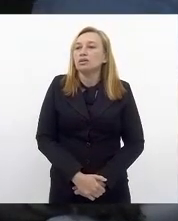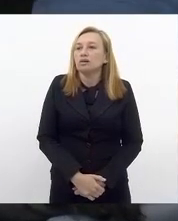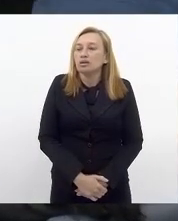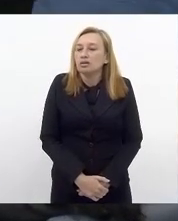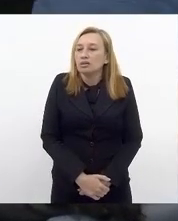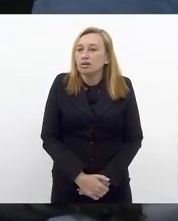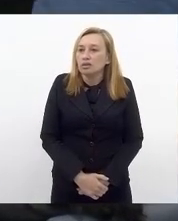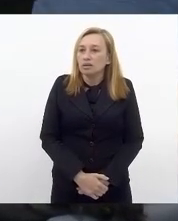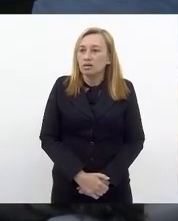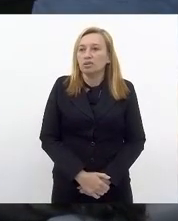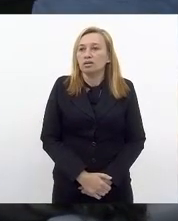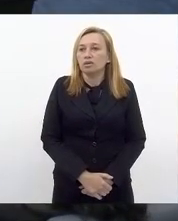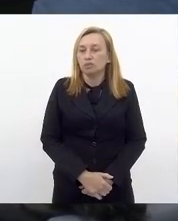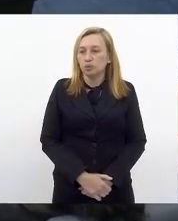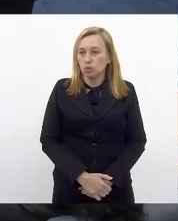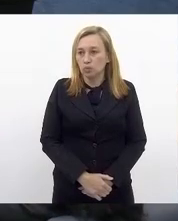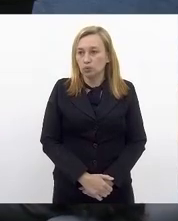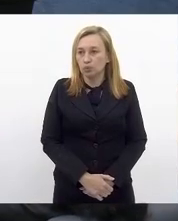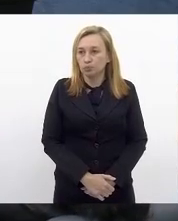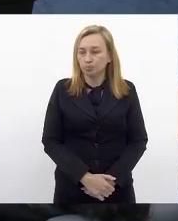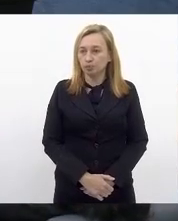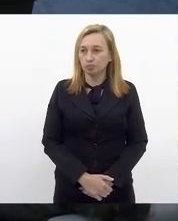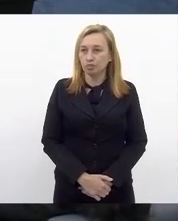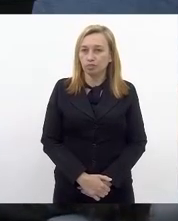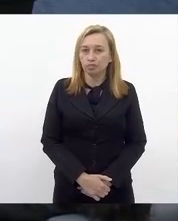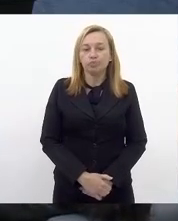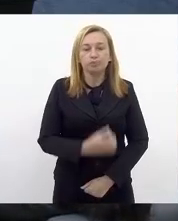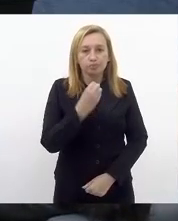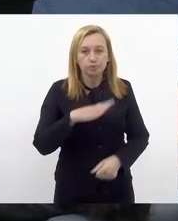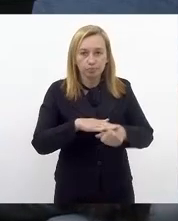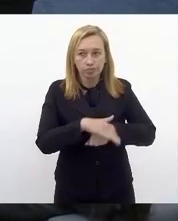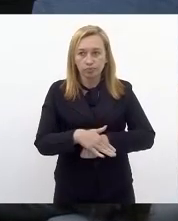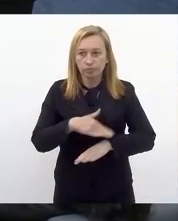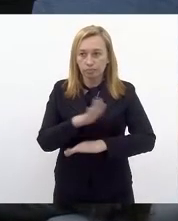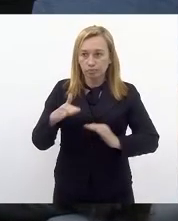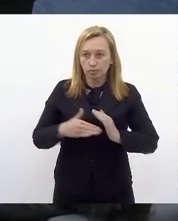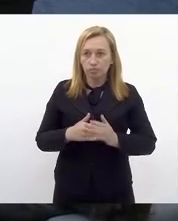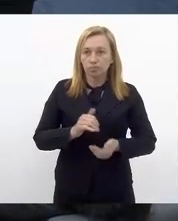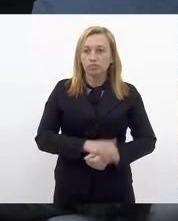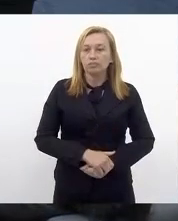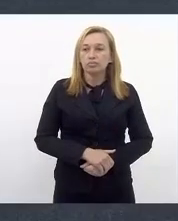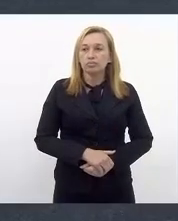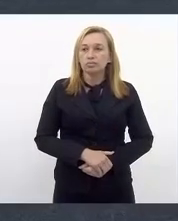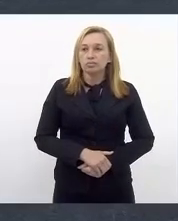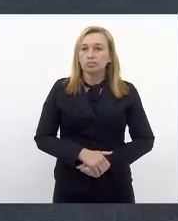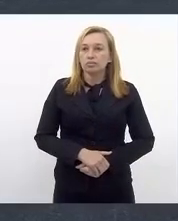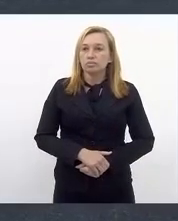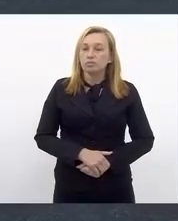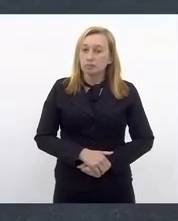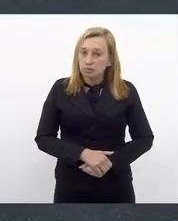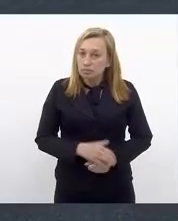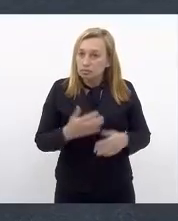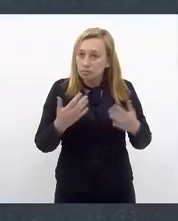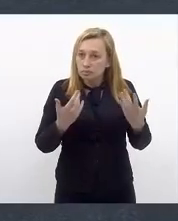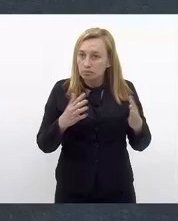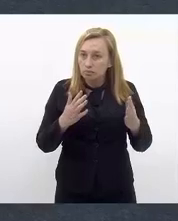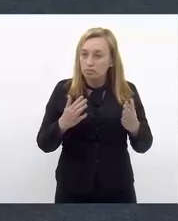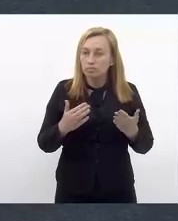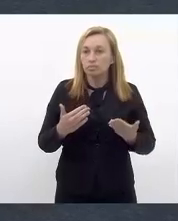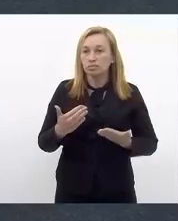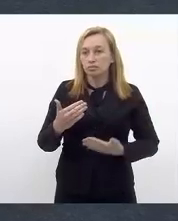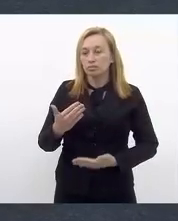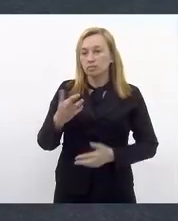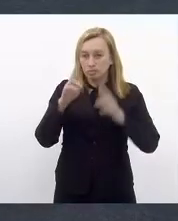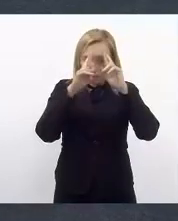E aí Oi boa noite a todos quero saudar muito respeitosamente aí de